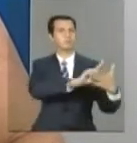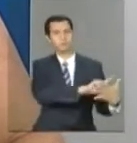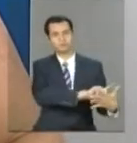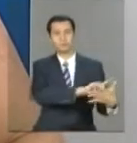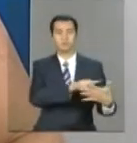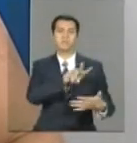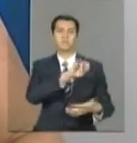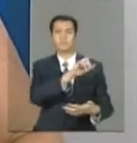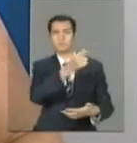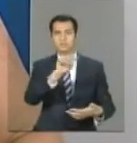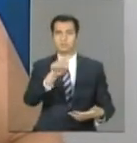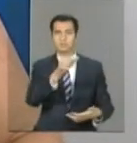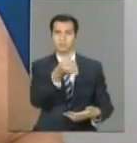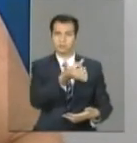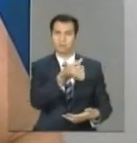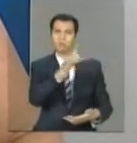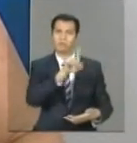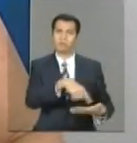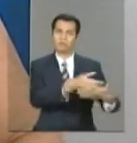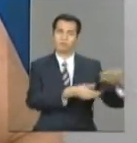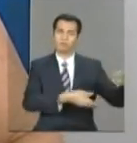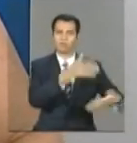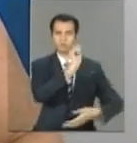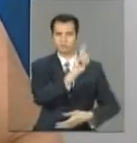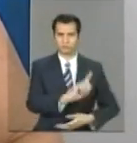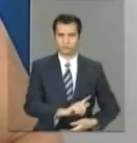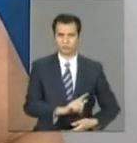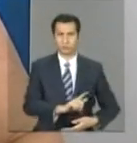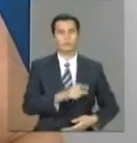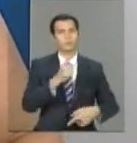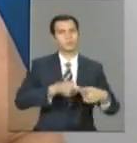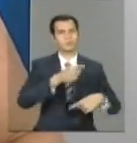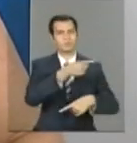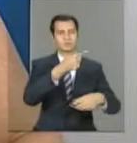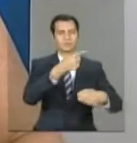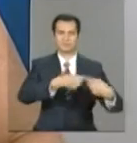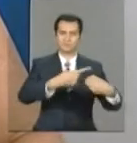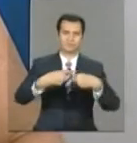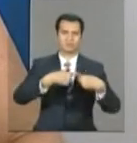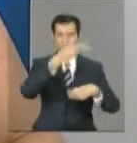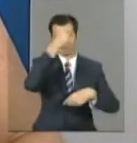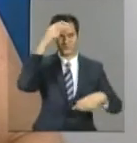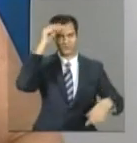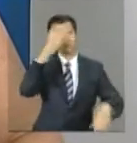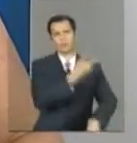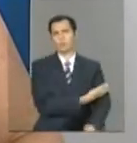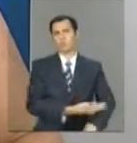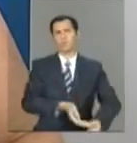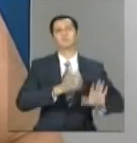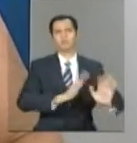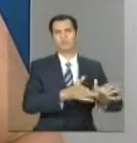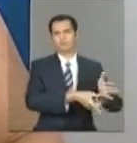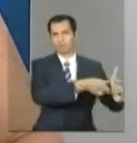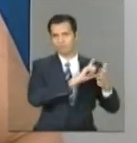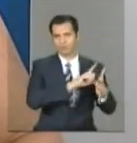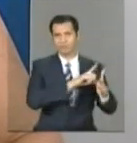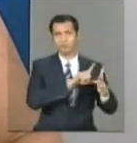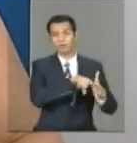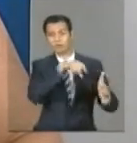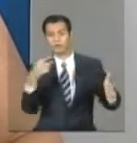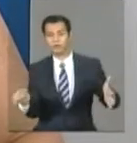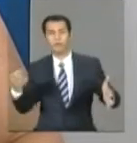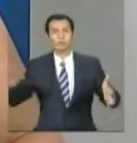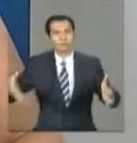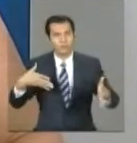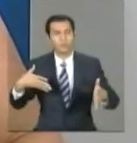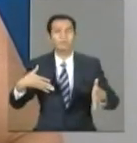anterior, que era o formulário azul, caderno azul, que os municípios estavam mais habituados a trabalhar com. Então, na medida em que o tempo